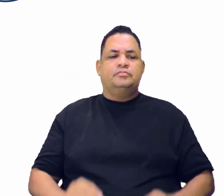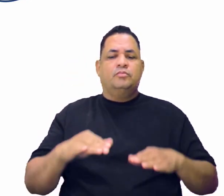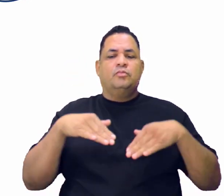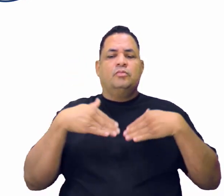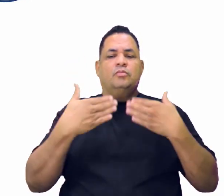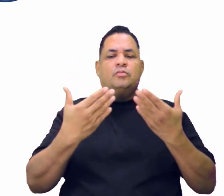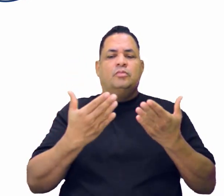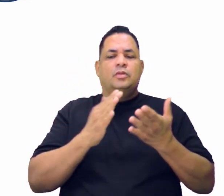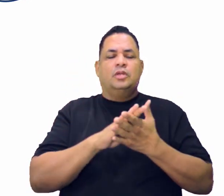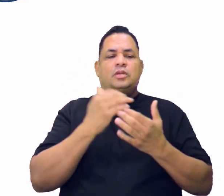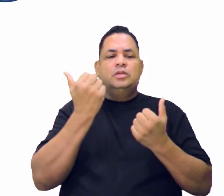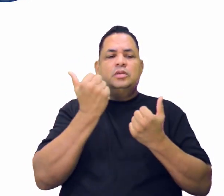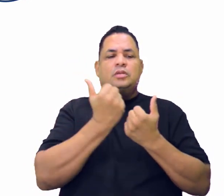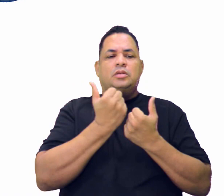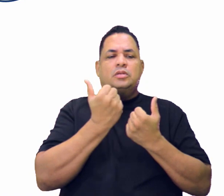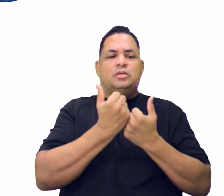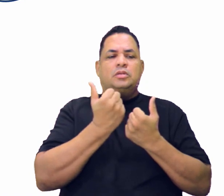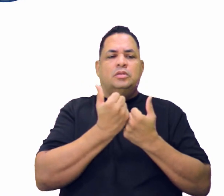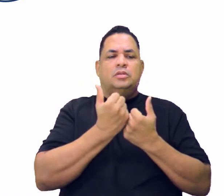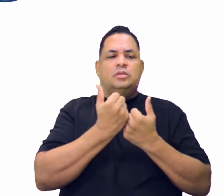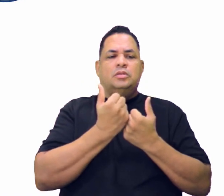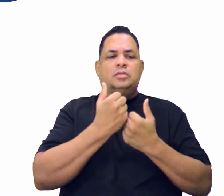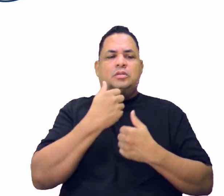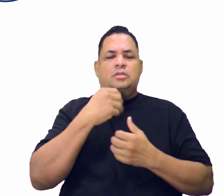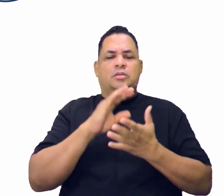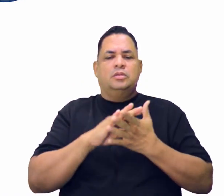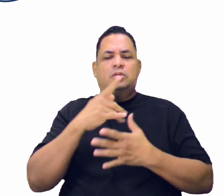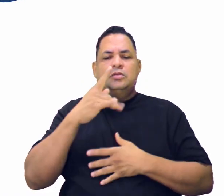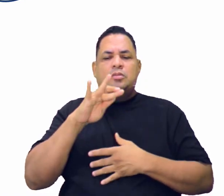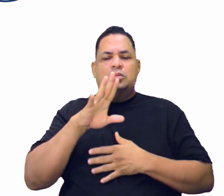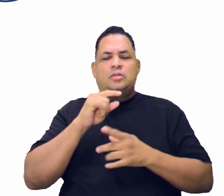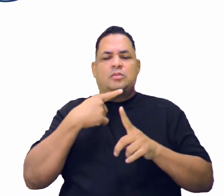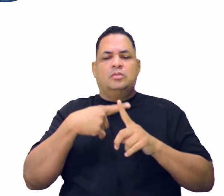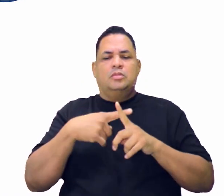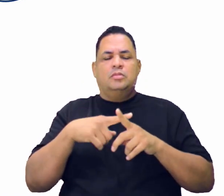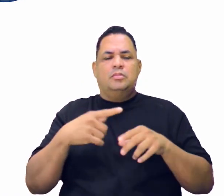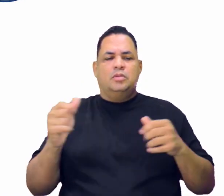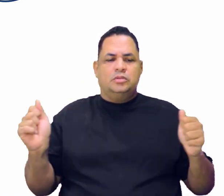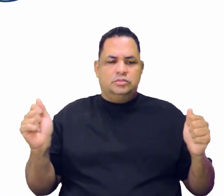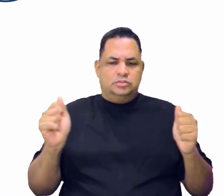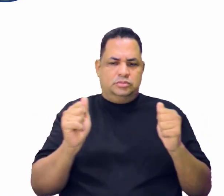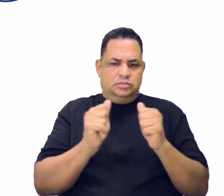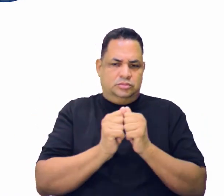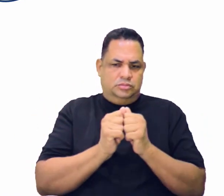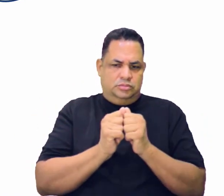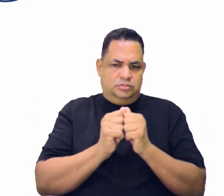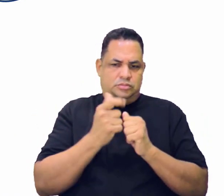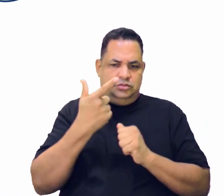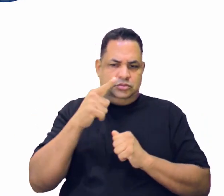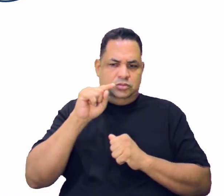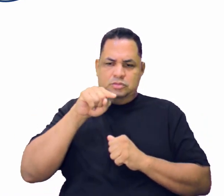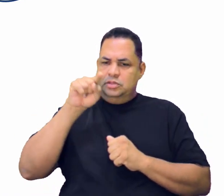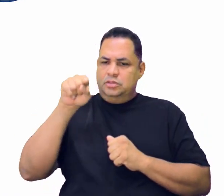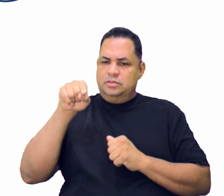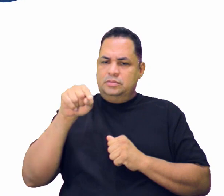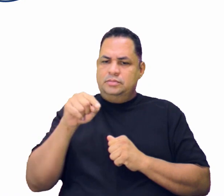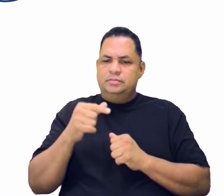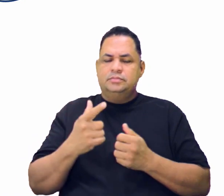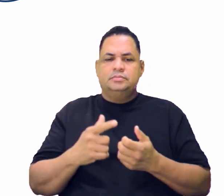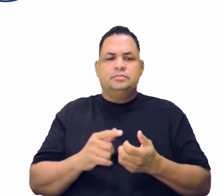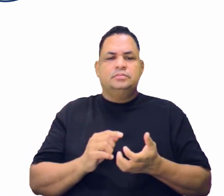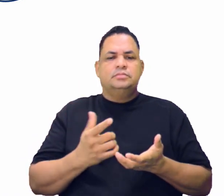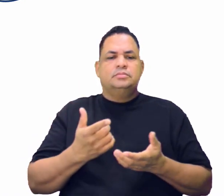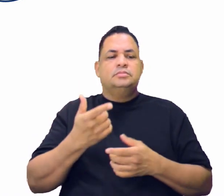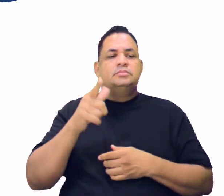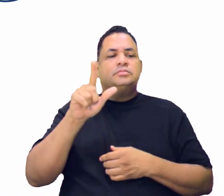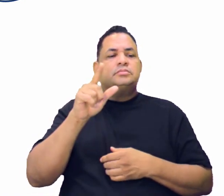Quando você substituir, encaixou o pois, já sabe que vai ser porque junto, tá bom? E sem acento.